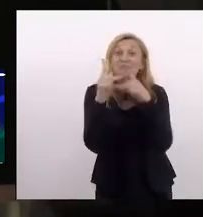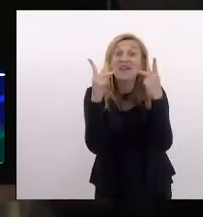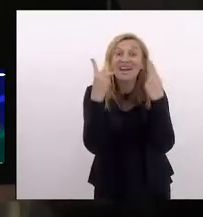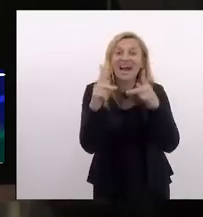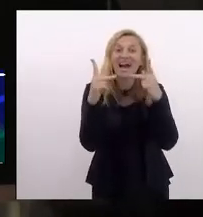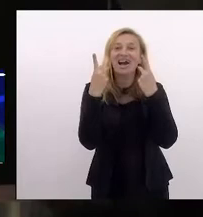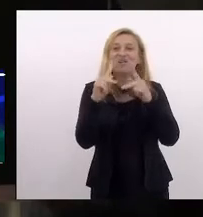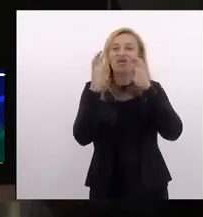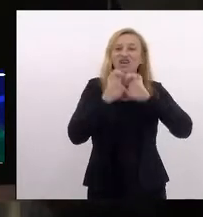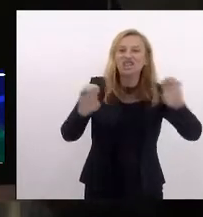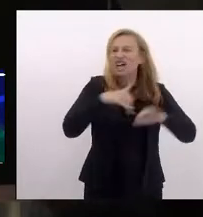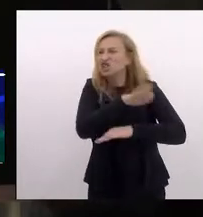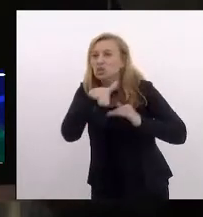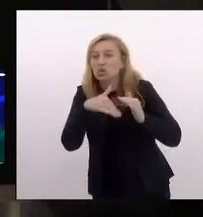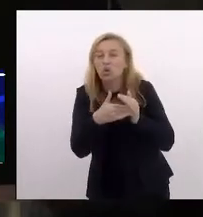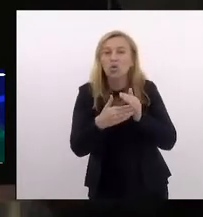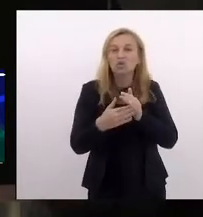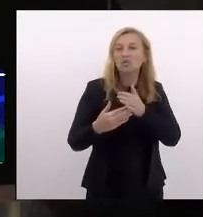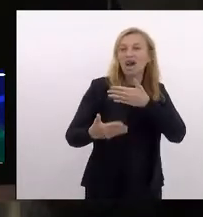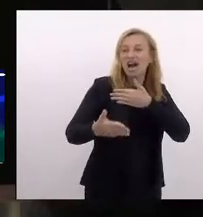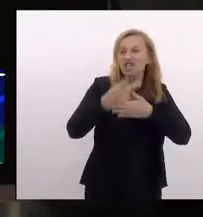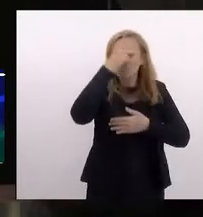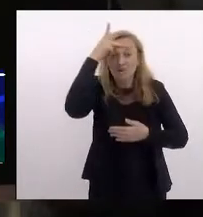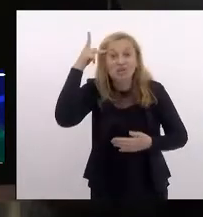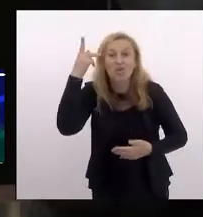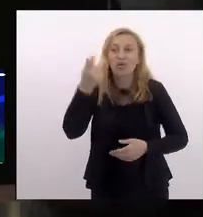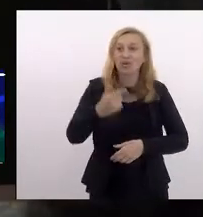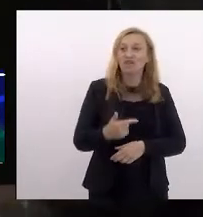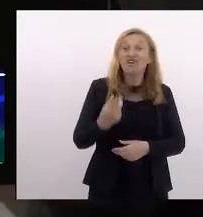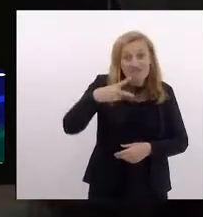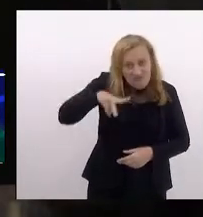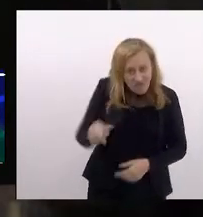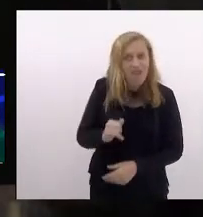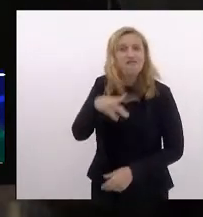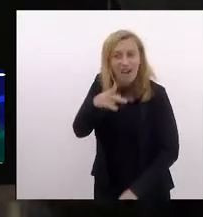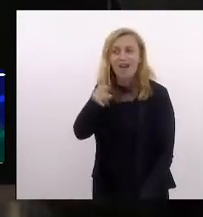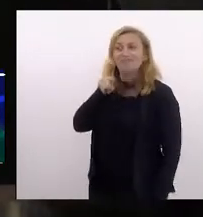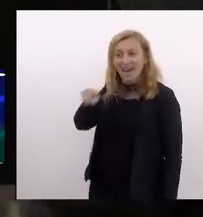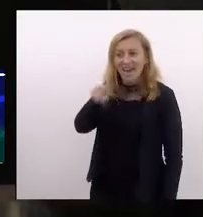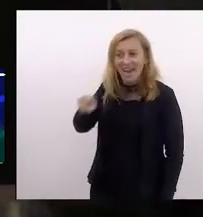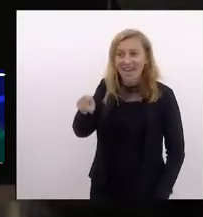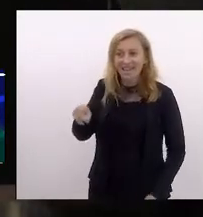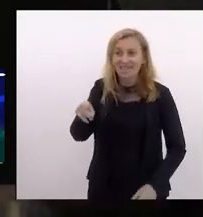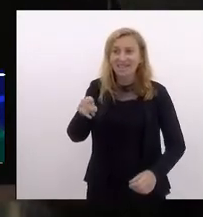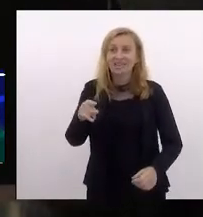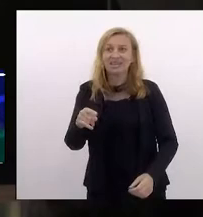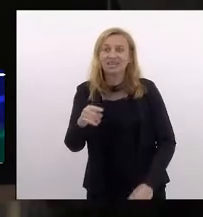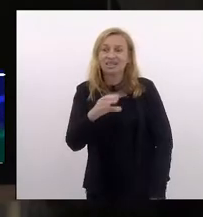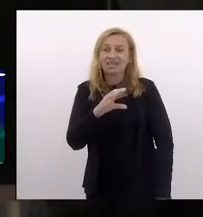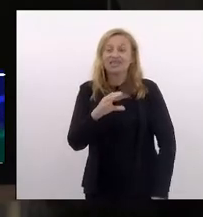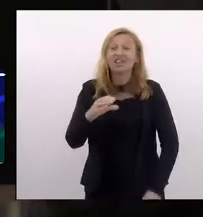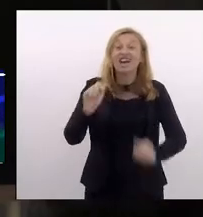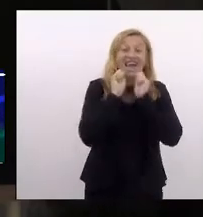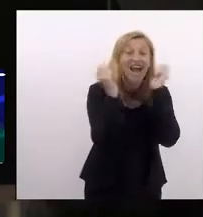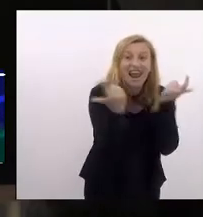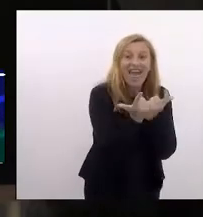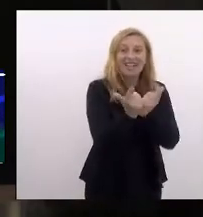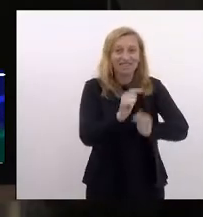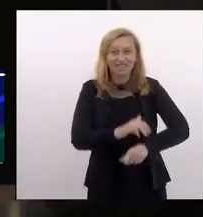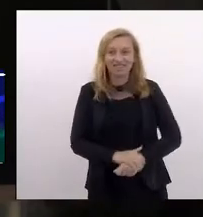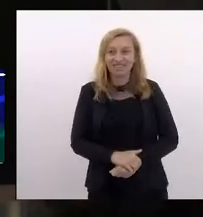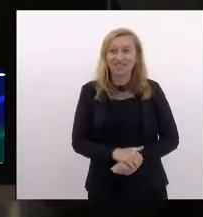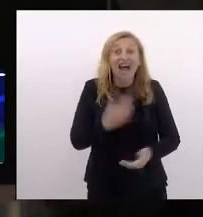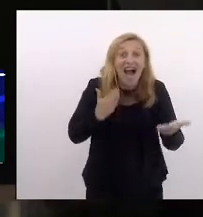o Evangelho a toda criatura vai dizer para ele que a Assembleia de Deus Assembleia Legislativa